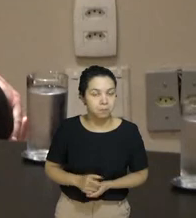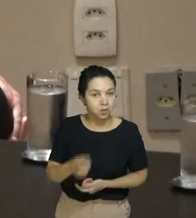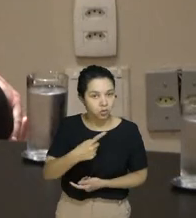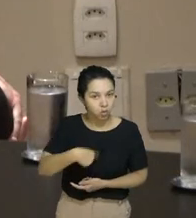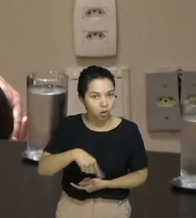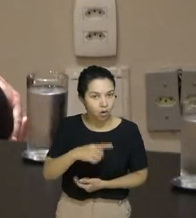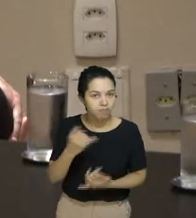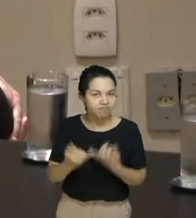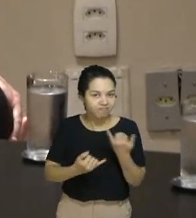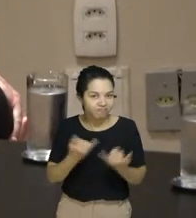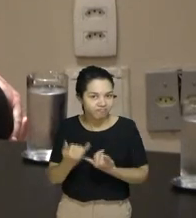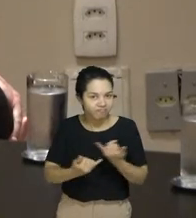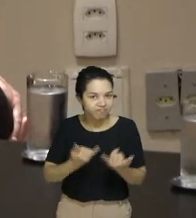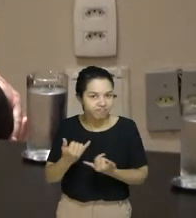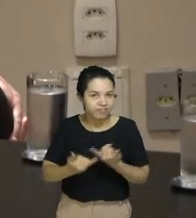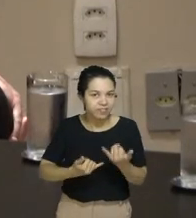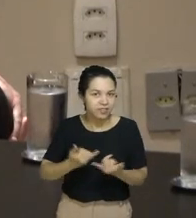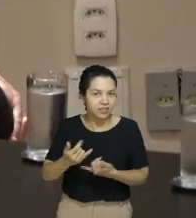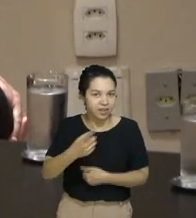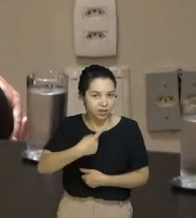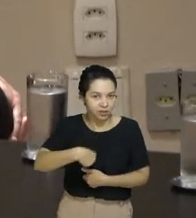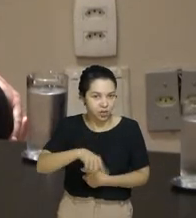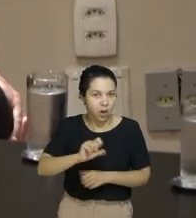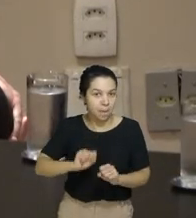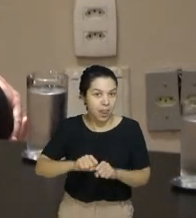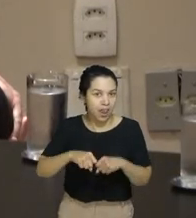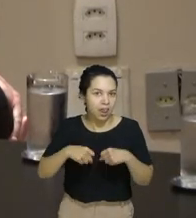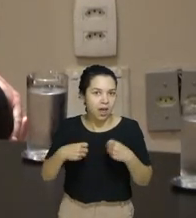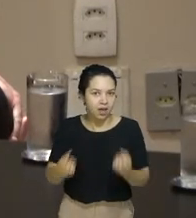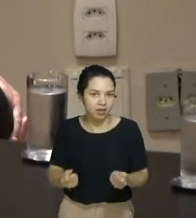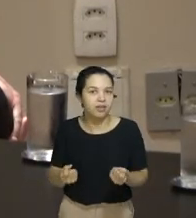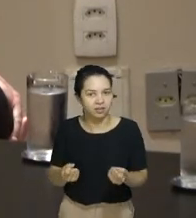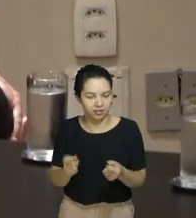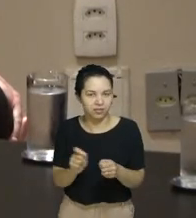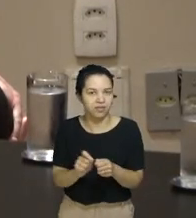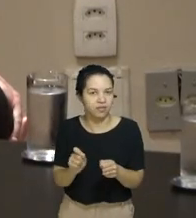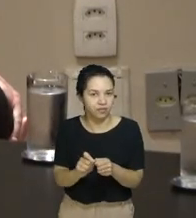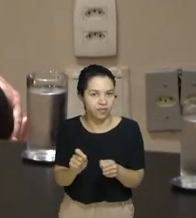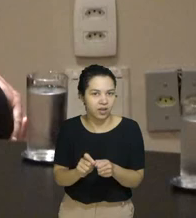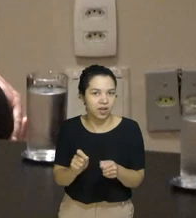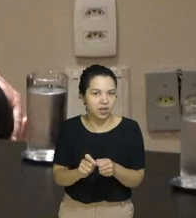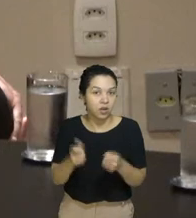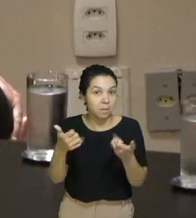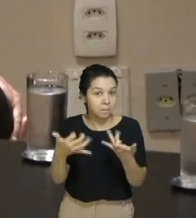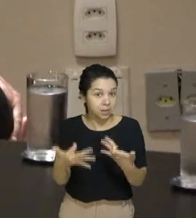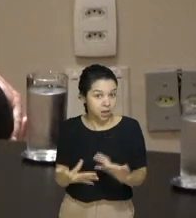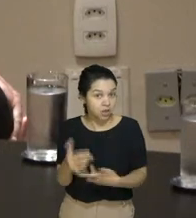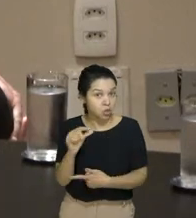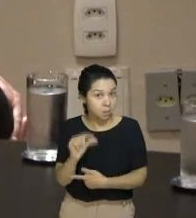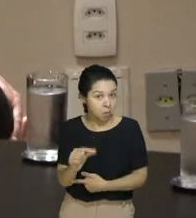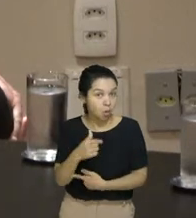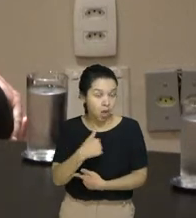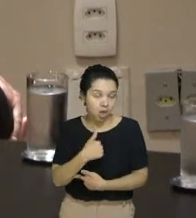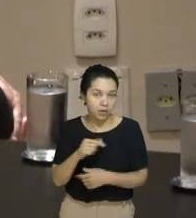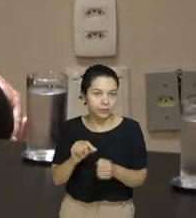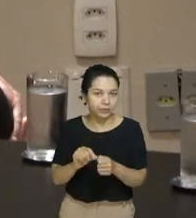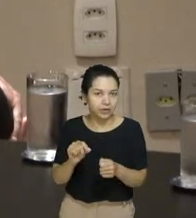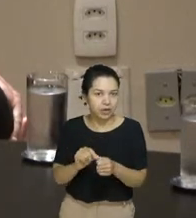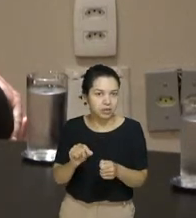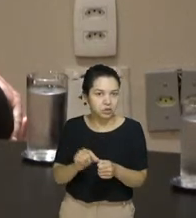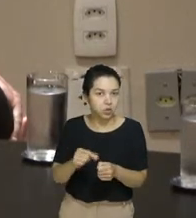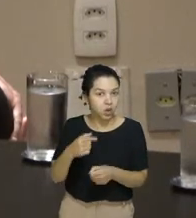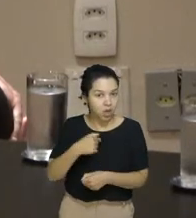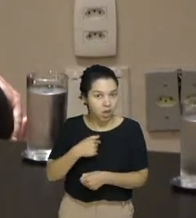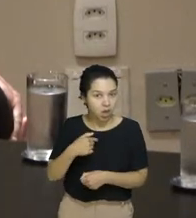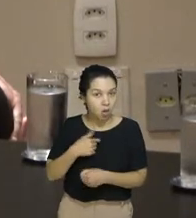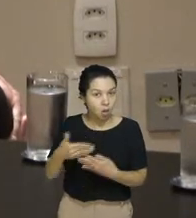brinca que a gente faz milagre, né? Falando um pouco do que eu faço. Eu estou no CEDRA desde o